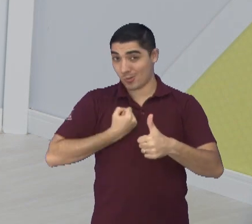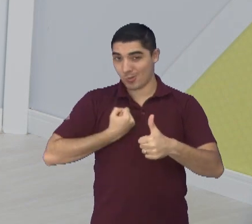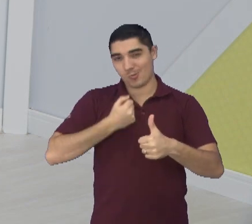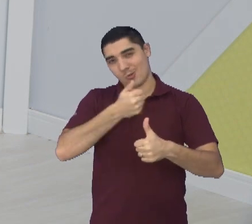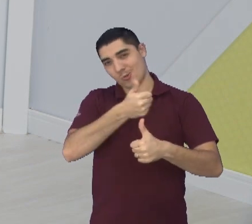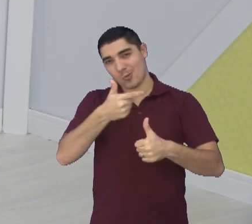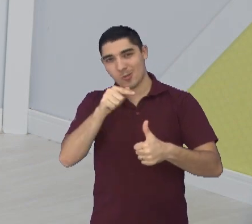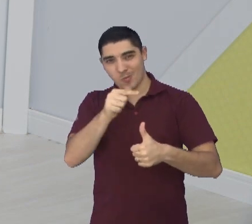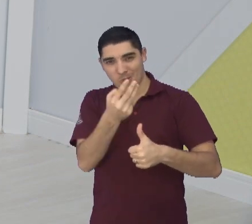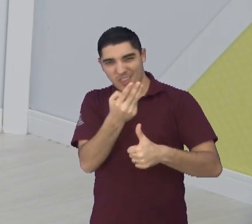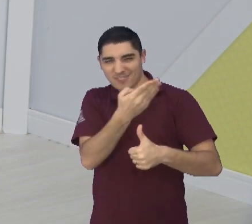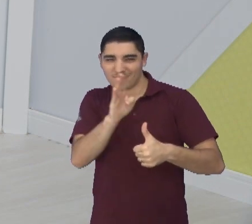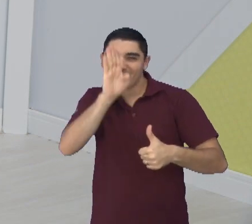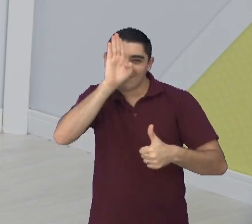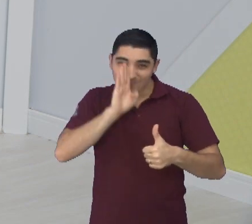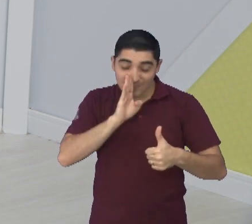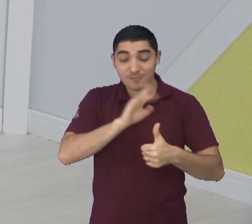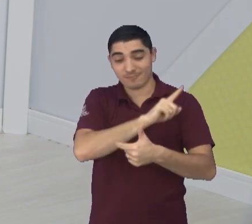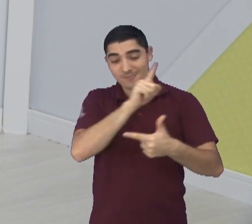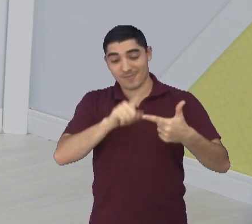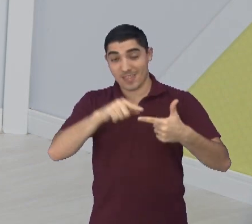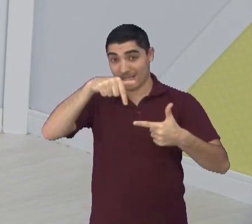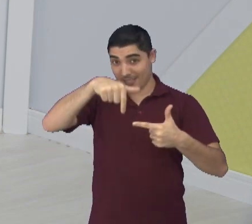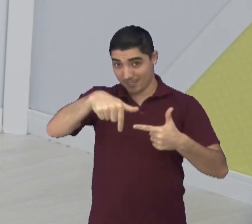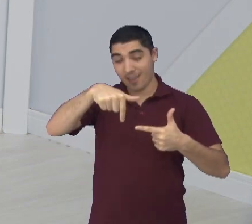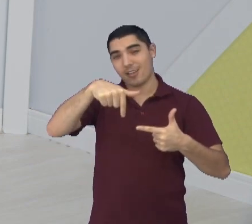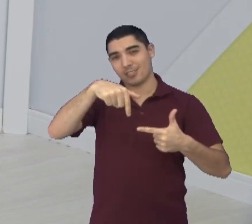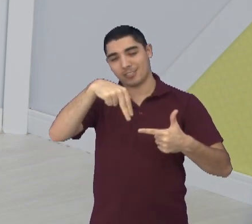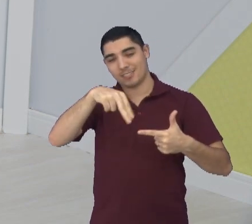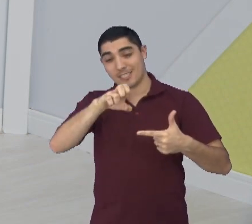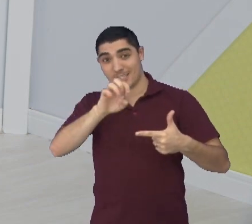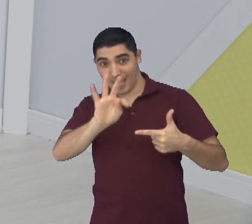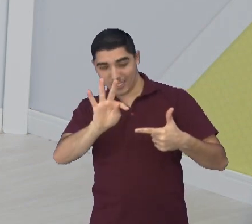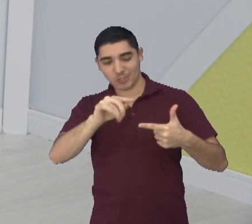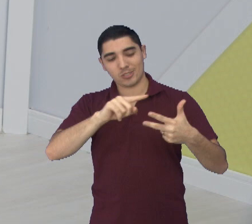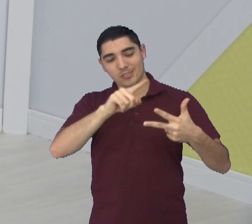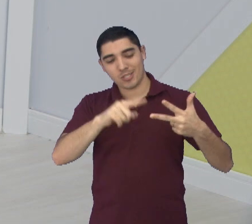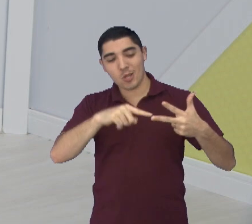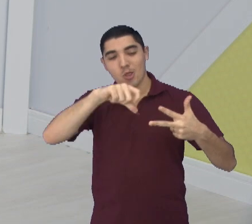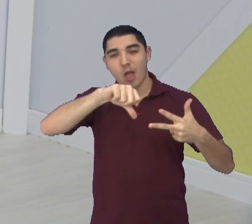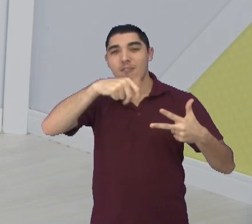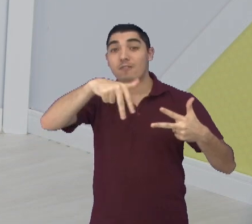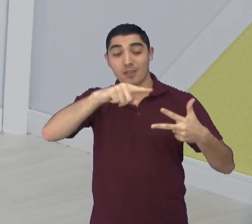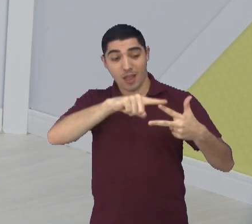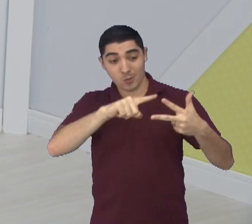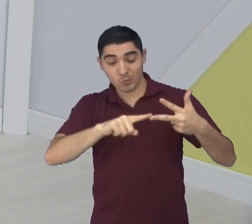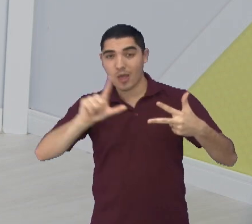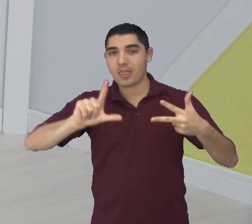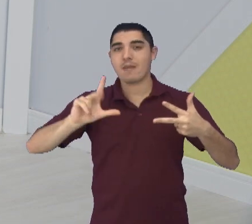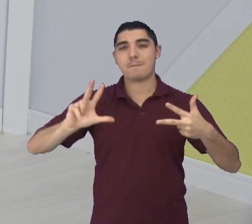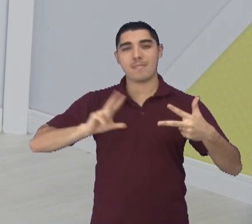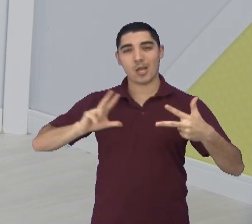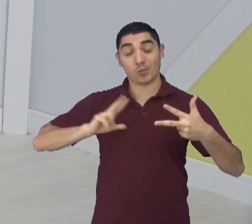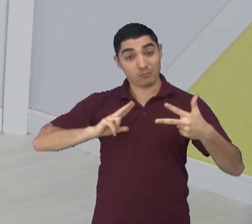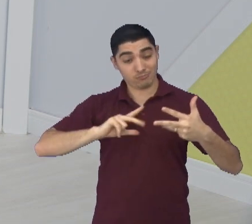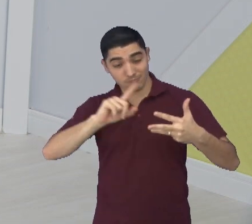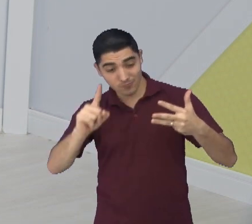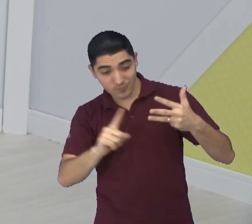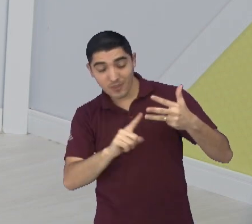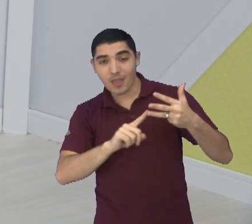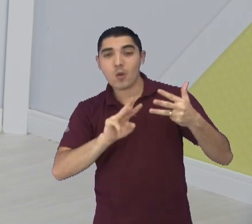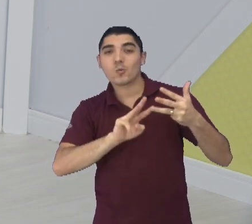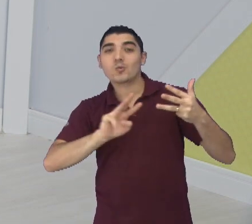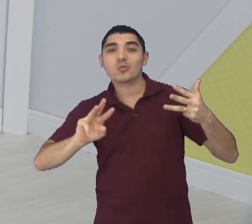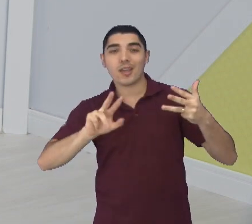pelo canal 12.3 em TV aberta, além do canal 7 da NET e 9 da Vivo TV. Estamos também na internet